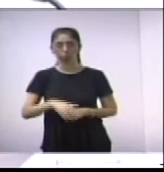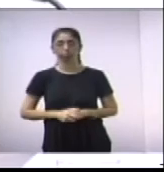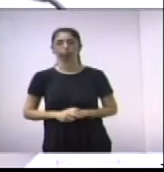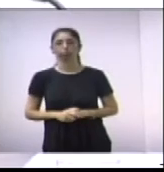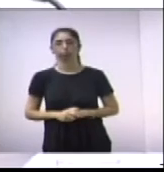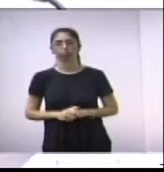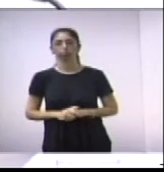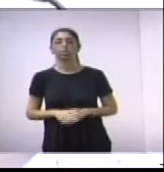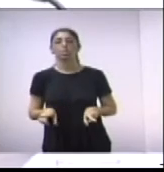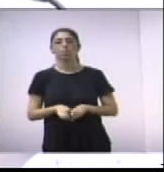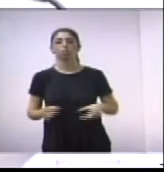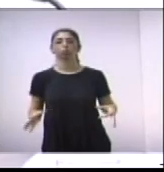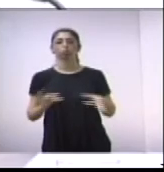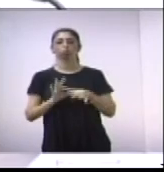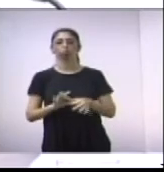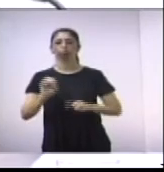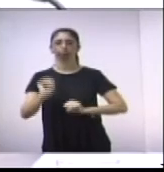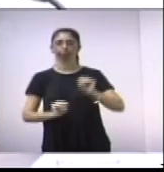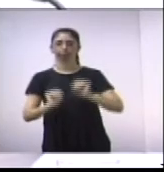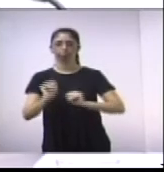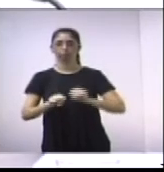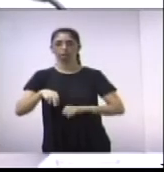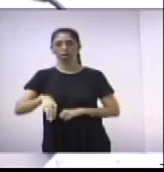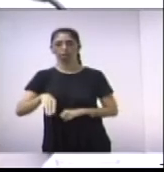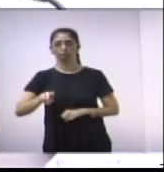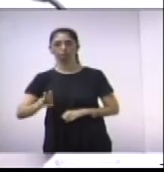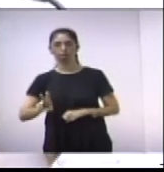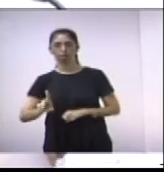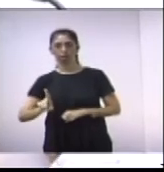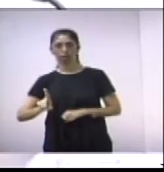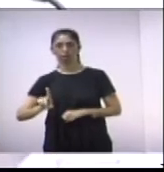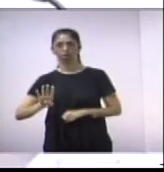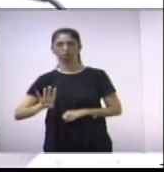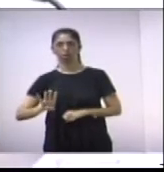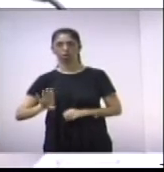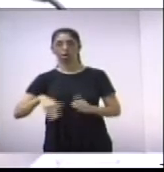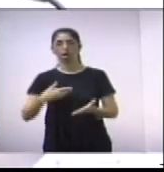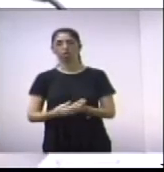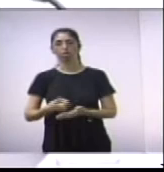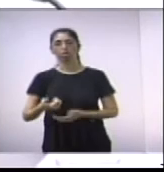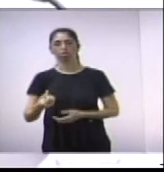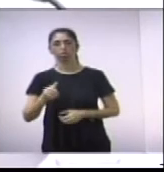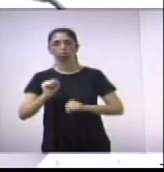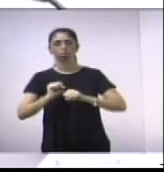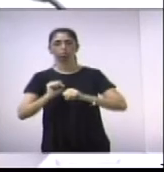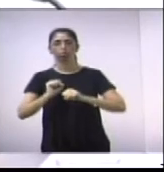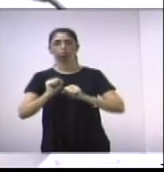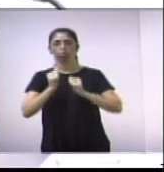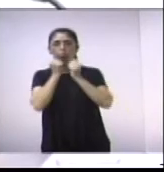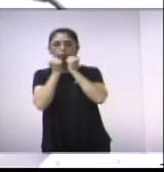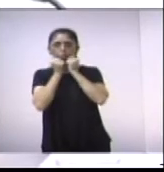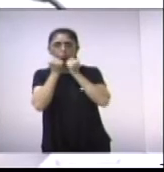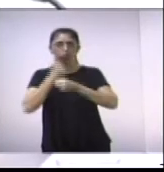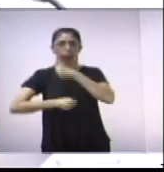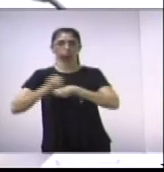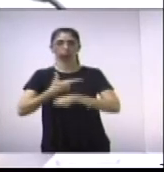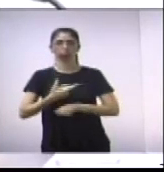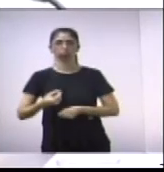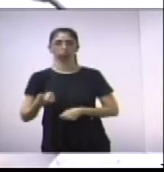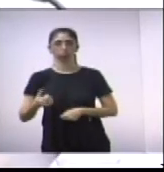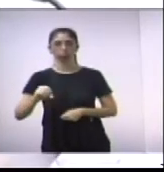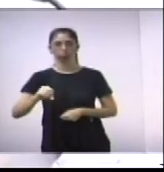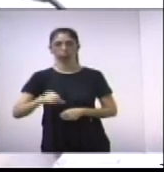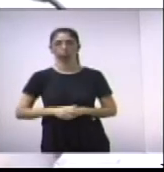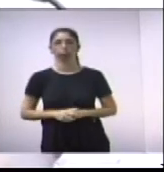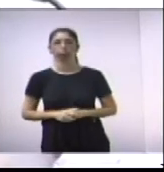foi sócio da empresa MD4 até o dia 16 de julho de 2009. 102. O senhor Rodrigo saiu do quadro social da